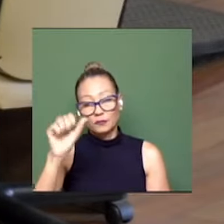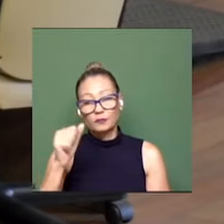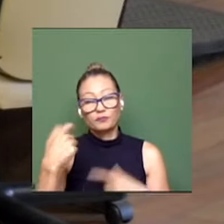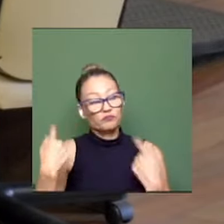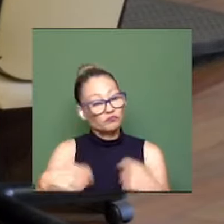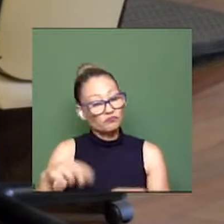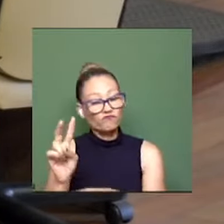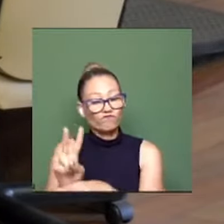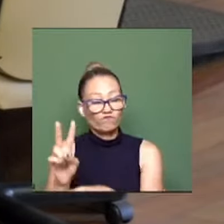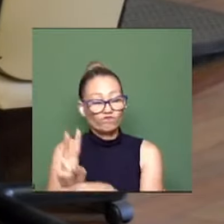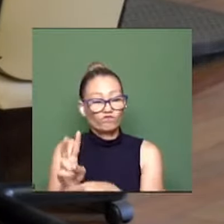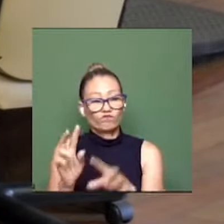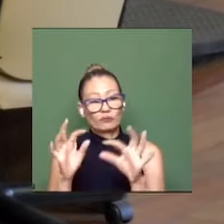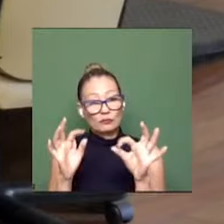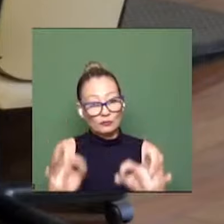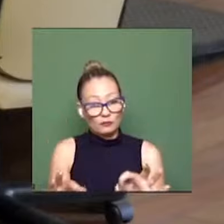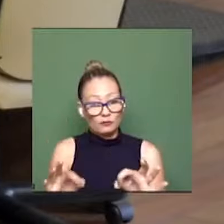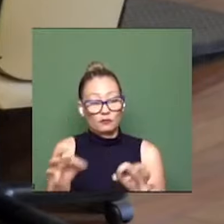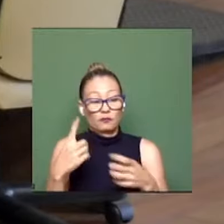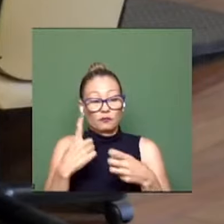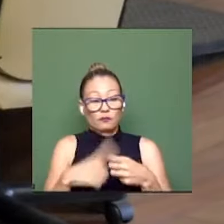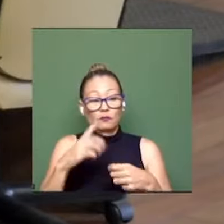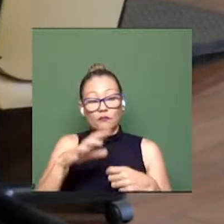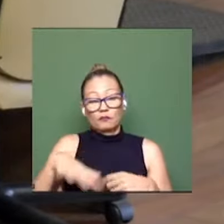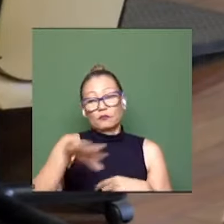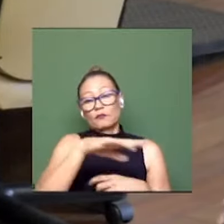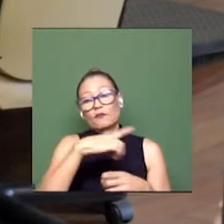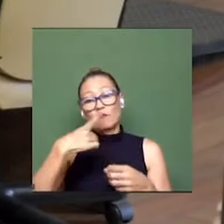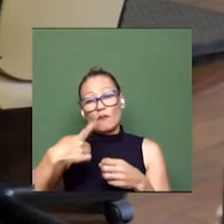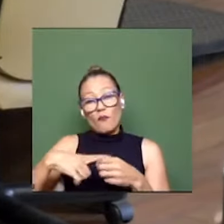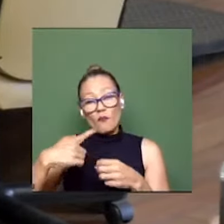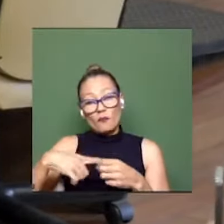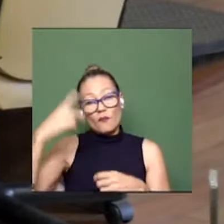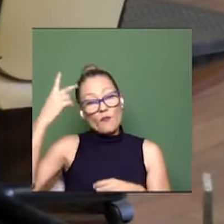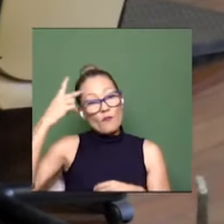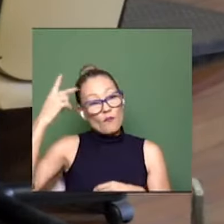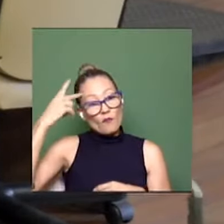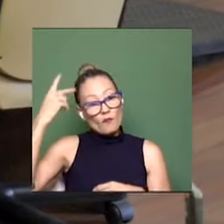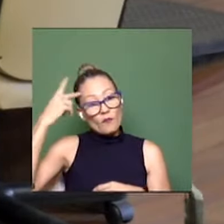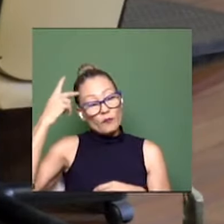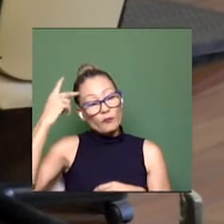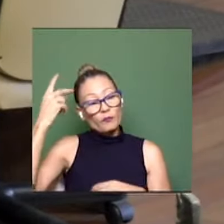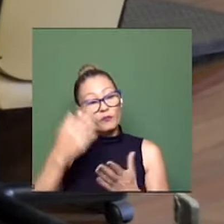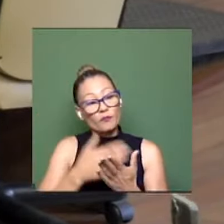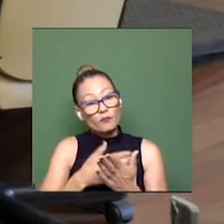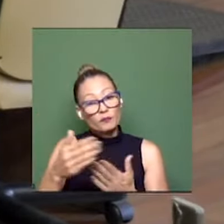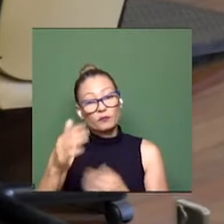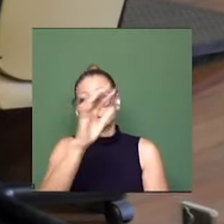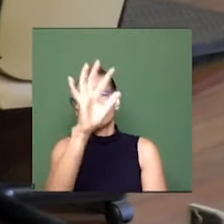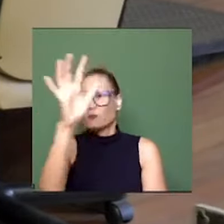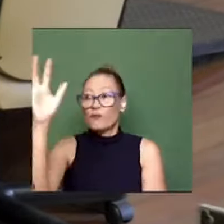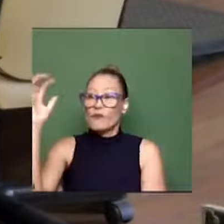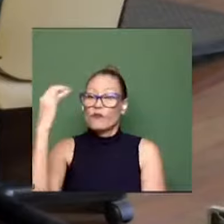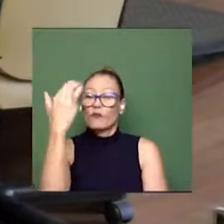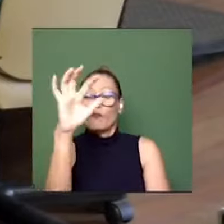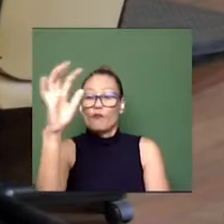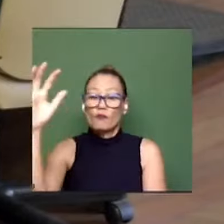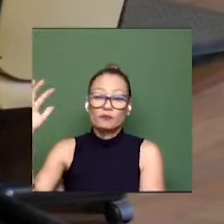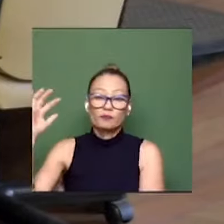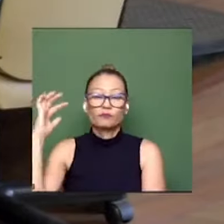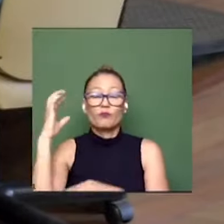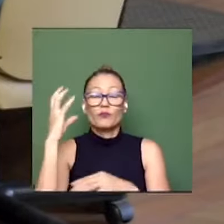porque você olhar pra cidade de São Paulo ali é o princípio da nossa Mata Atlântica e lá tá tendo vários desmatamentos